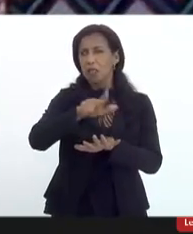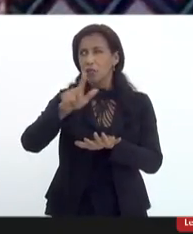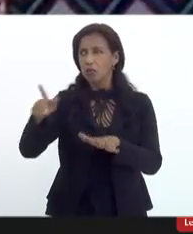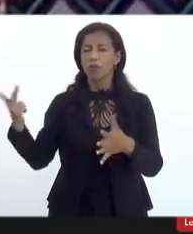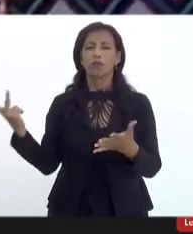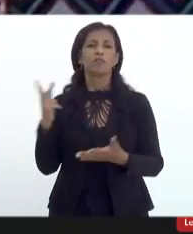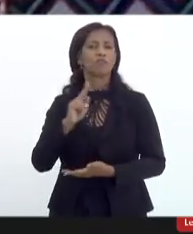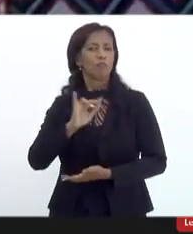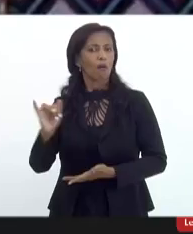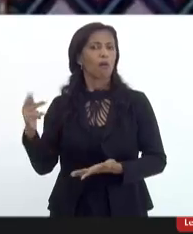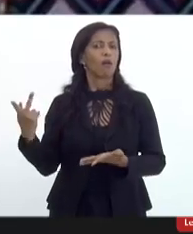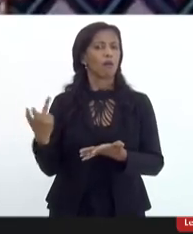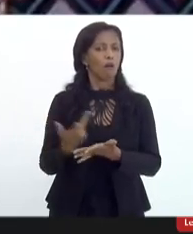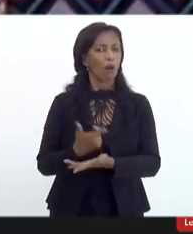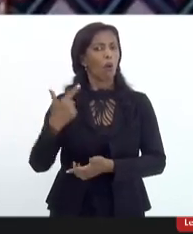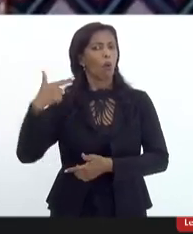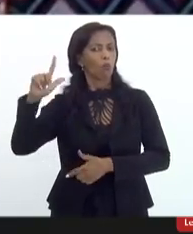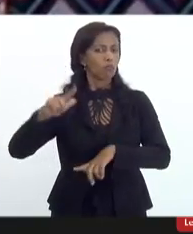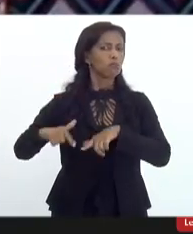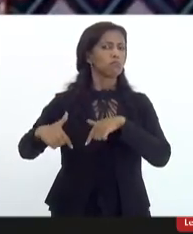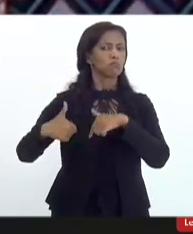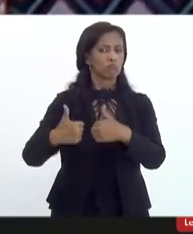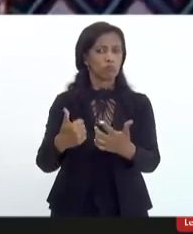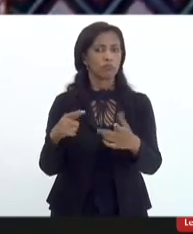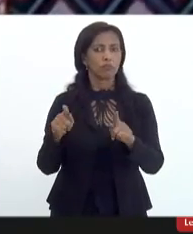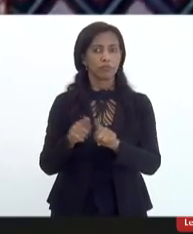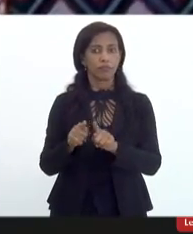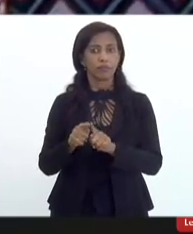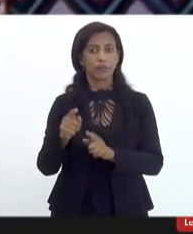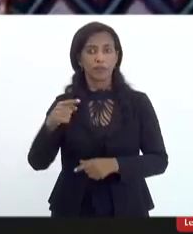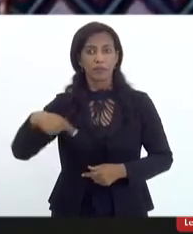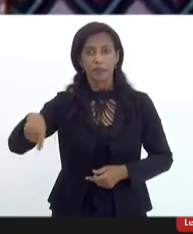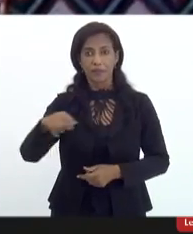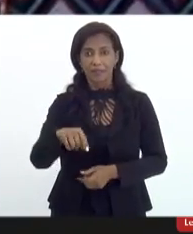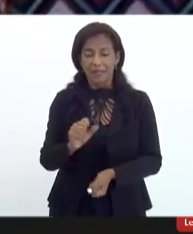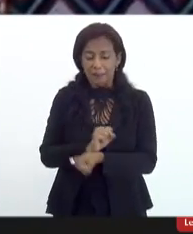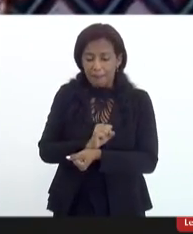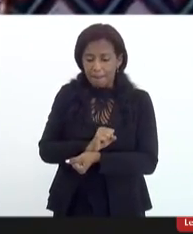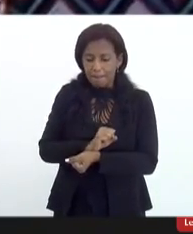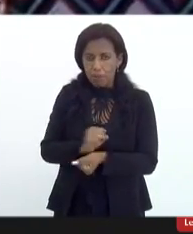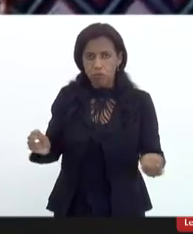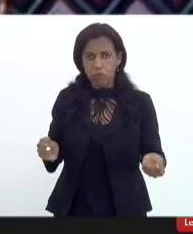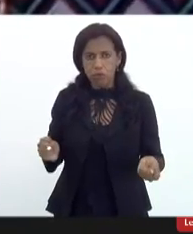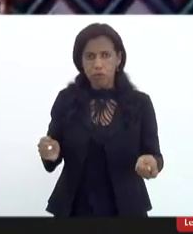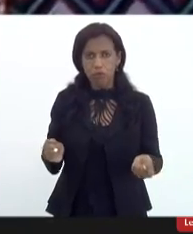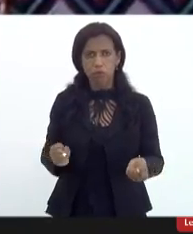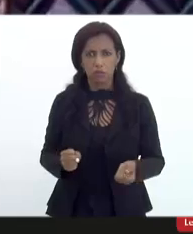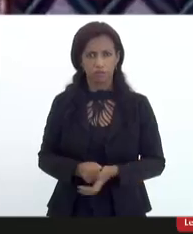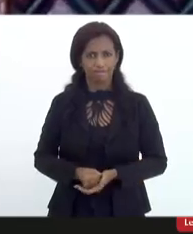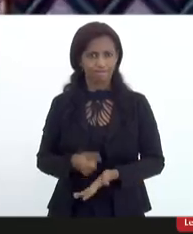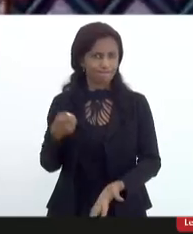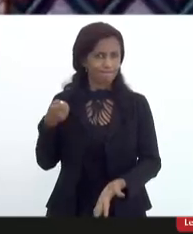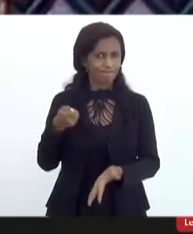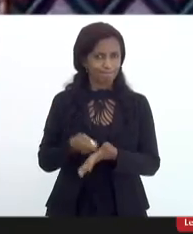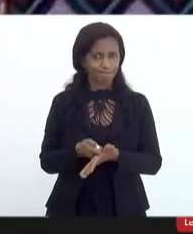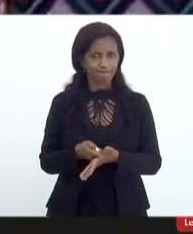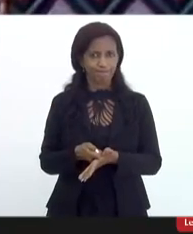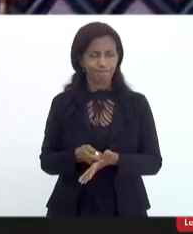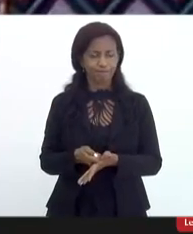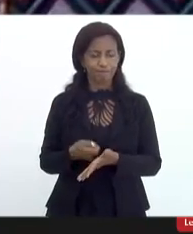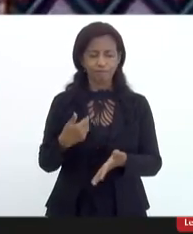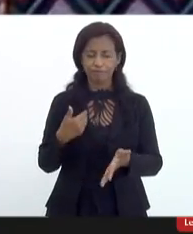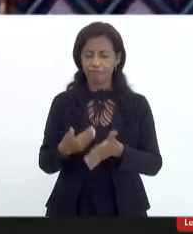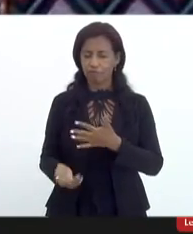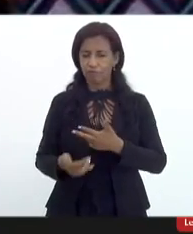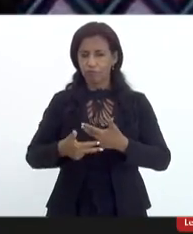virão, tantas outras ações virão, de que é impossível garantir